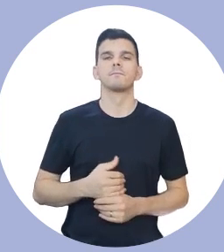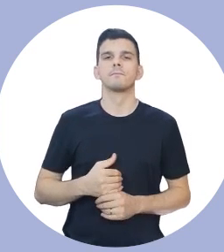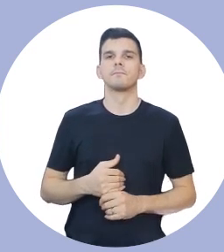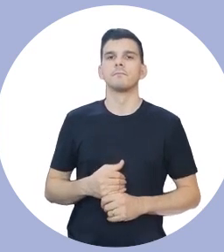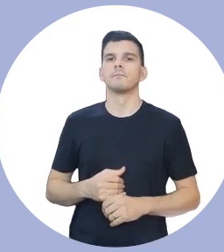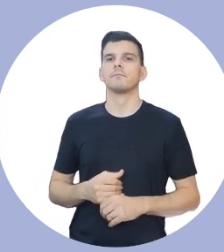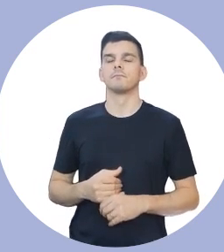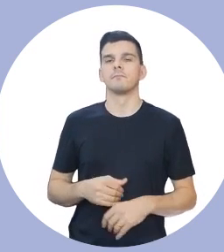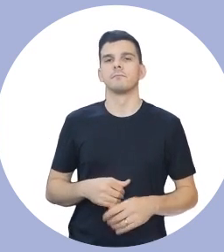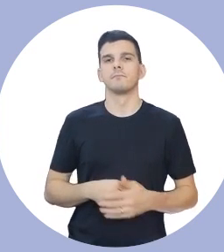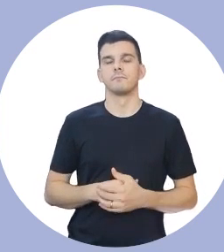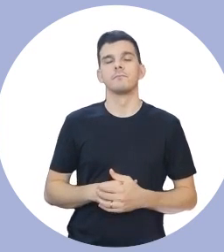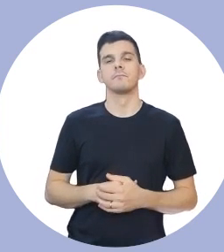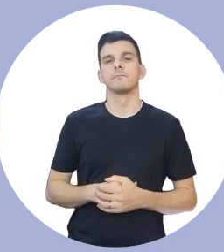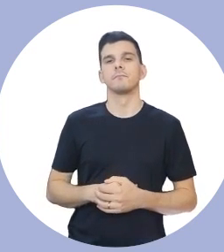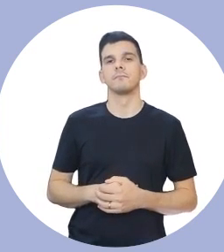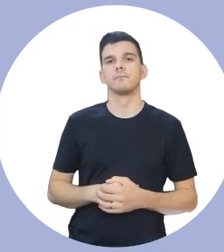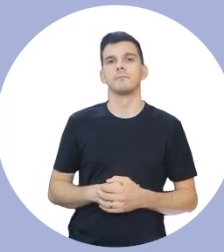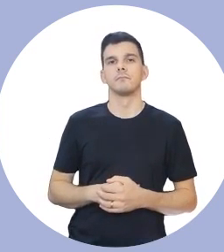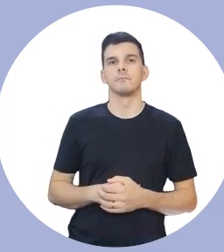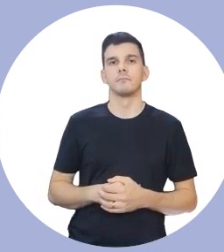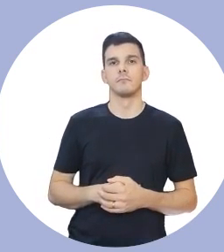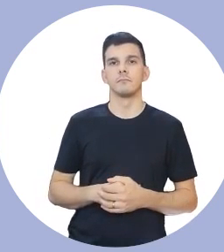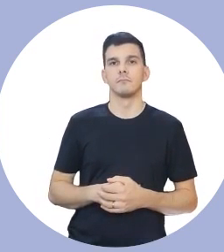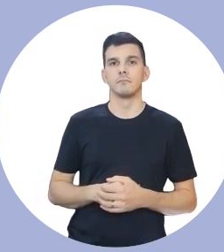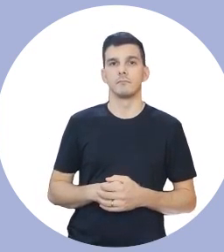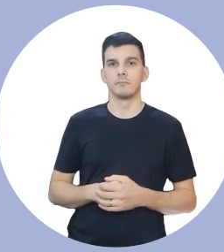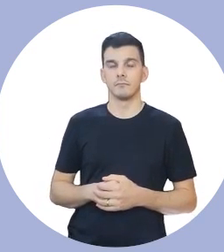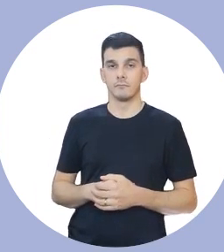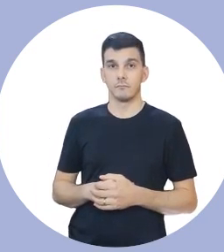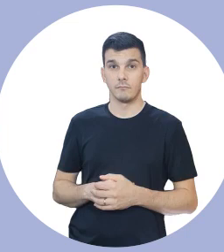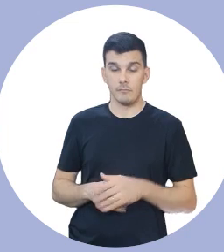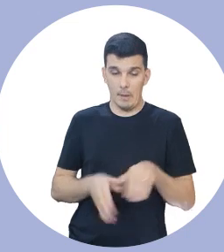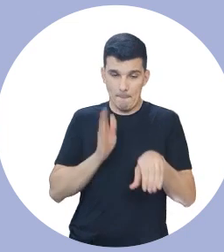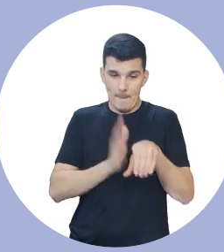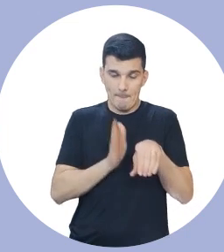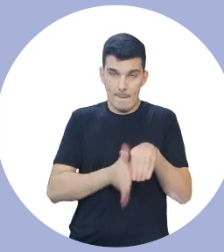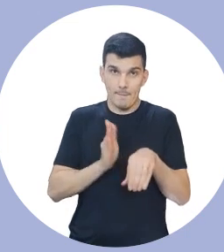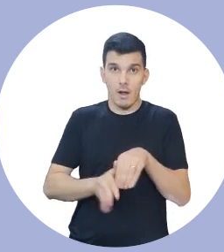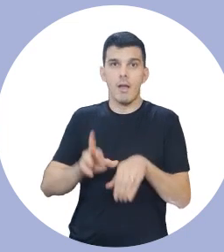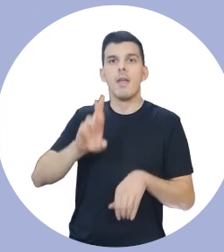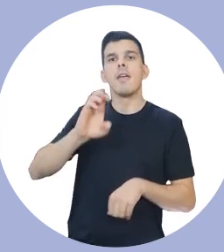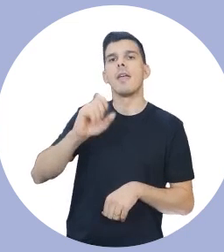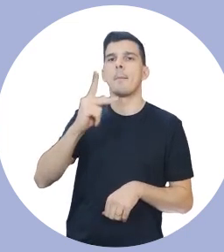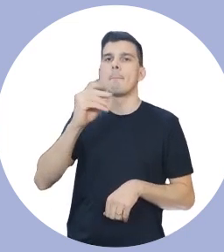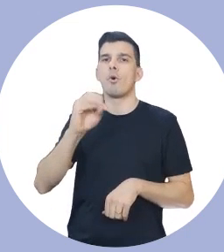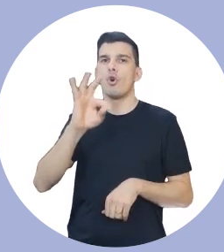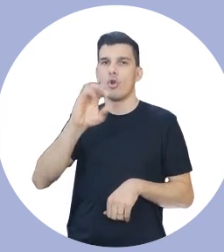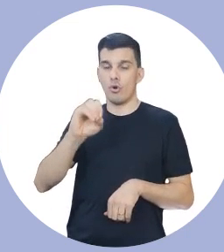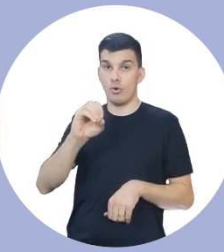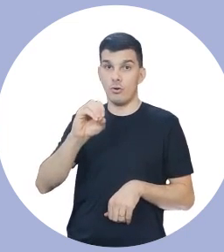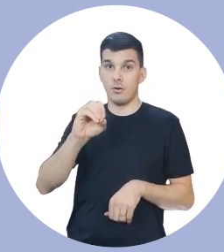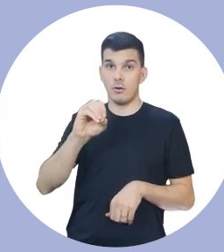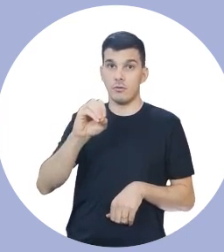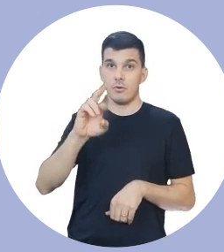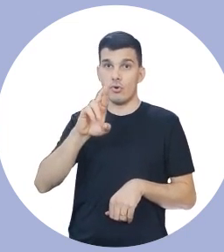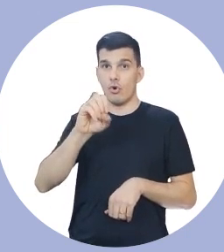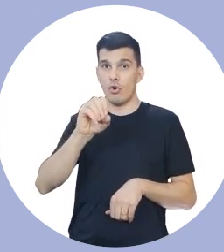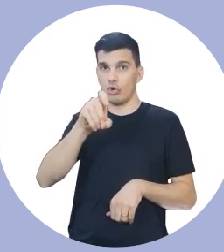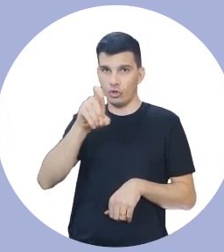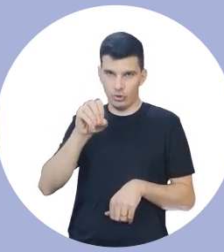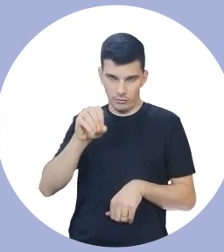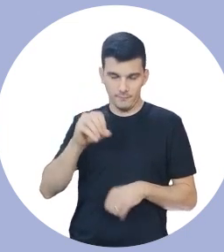mais antigos que a gente consegue achar algumas questões. O suco extraído do repolho roxo pode ser utilizado como indicador ácido